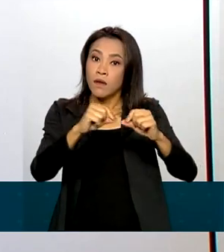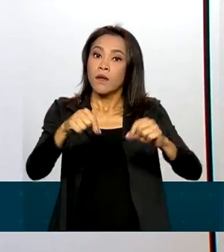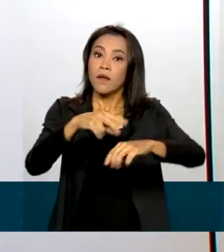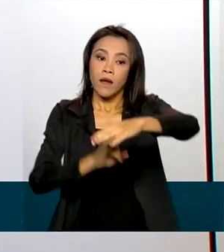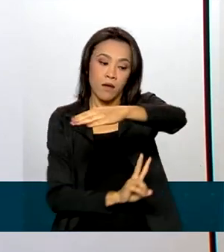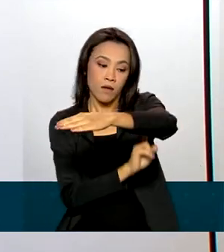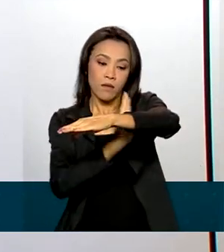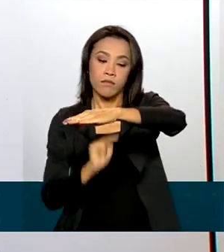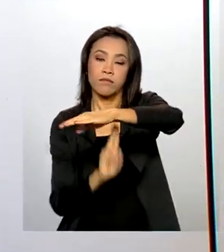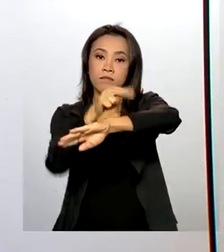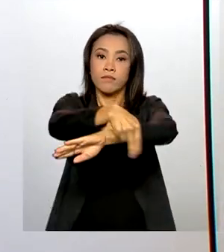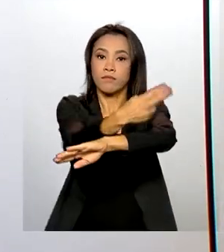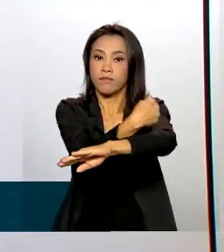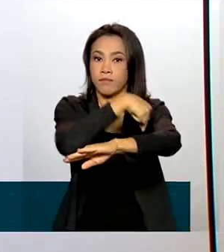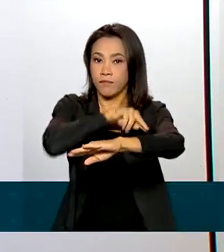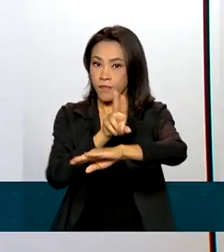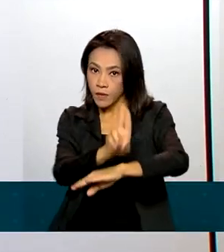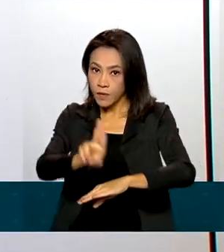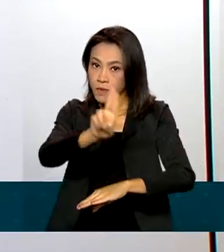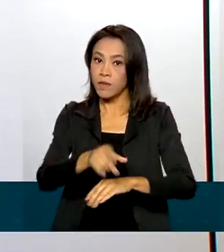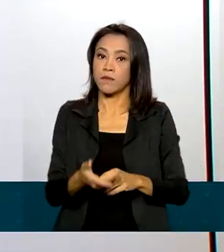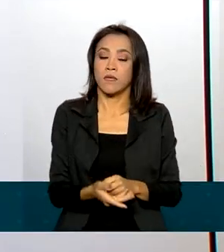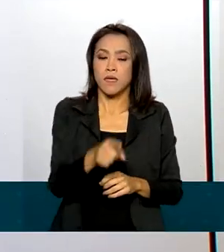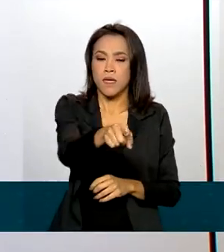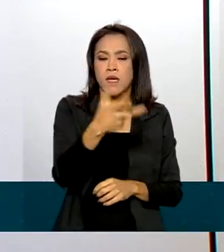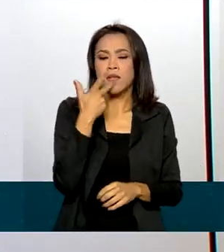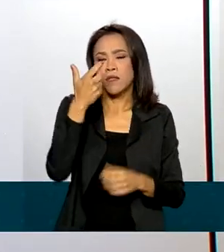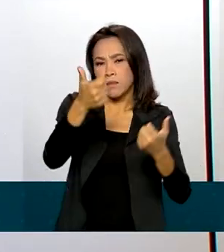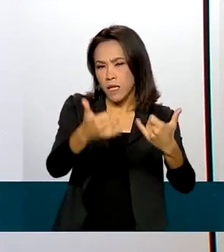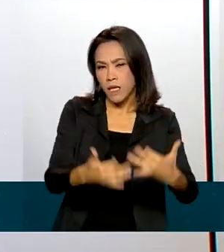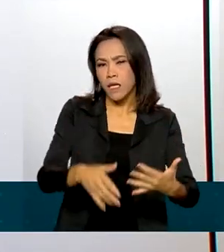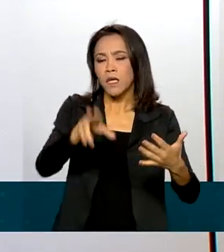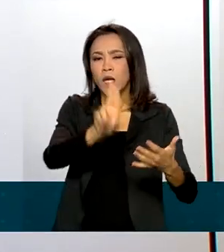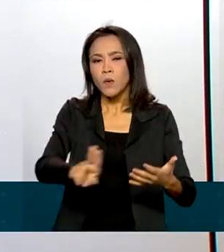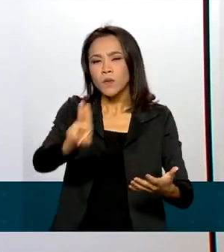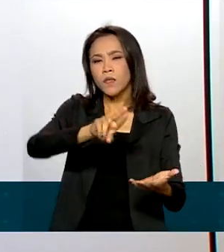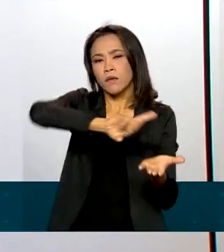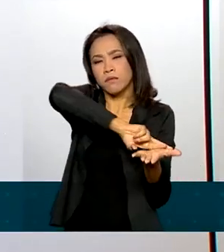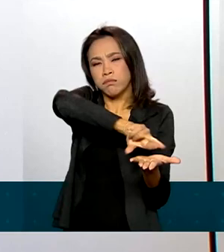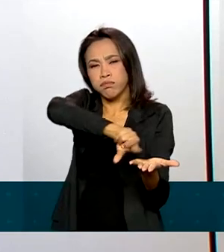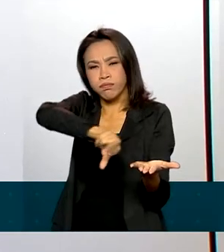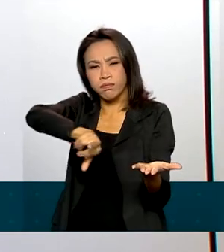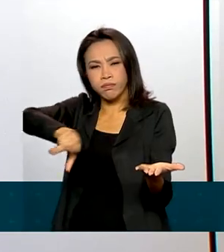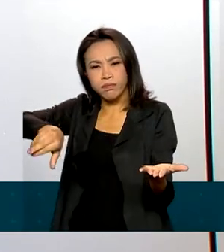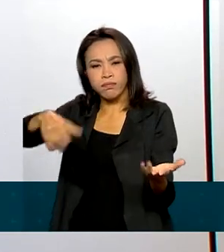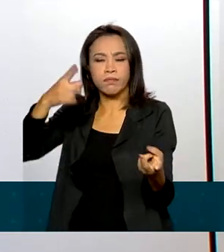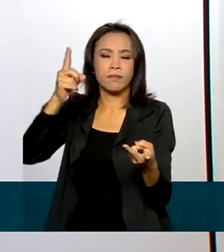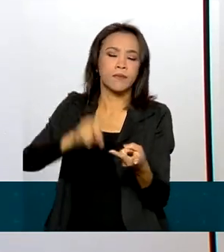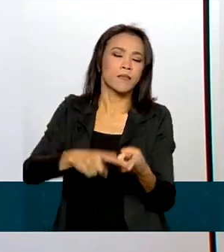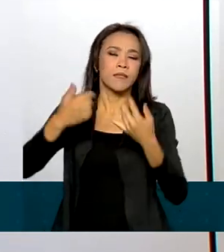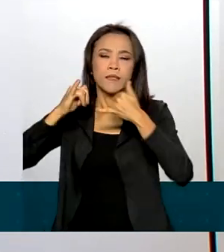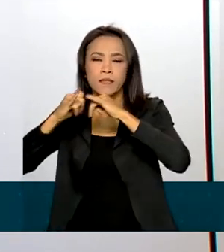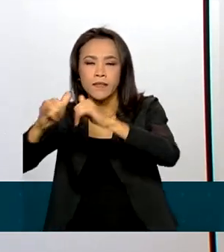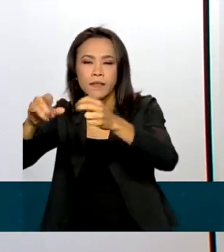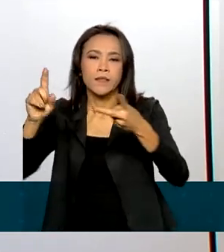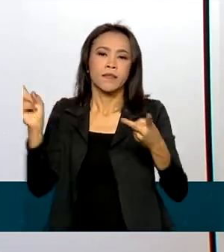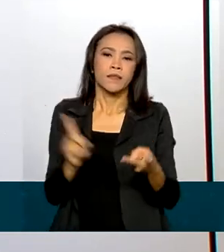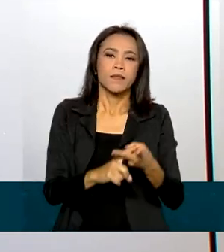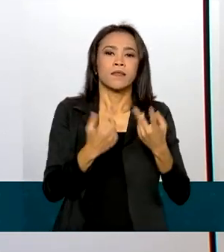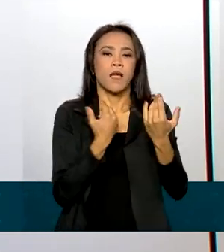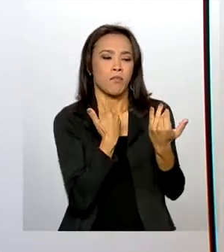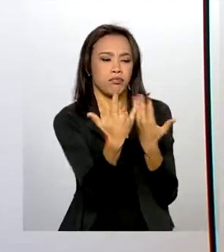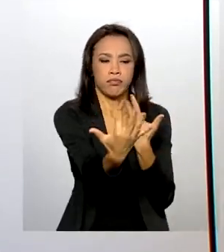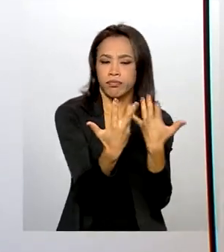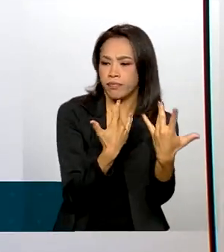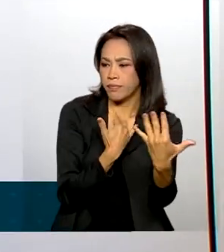N aplicações que vão na transição energética, na mobilidade, na inovação